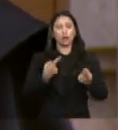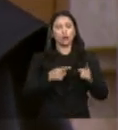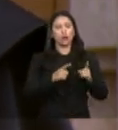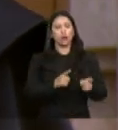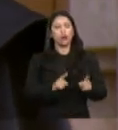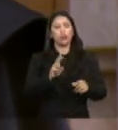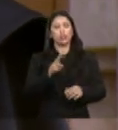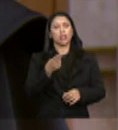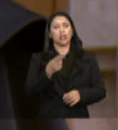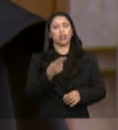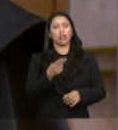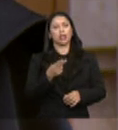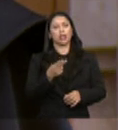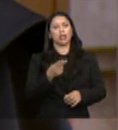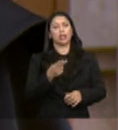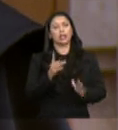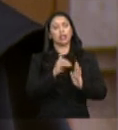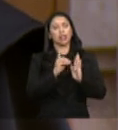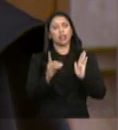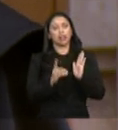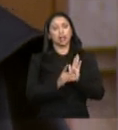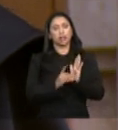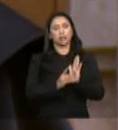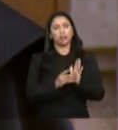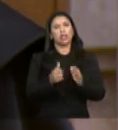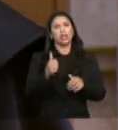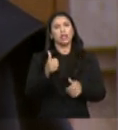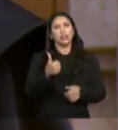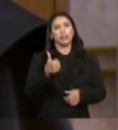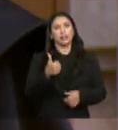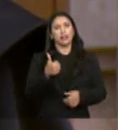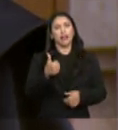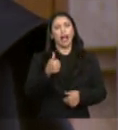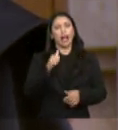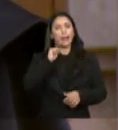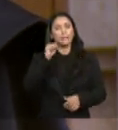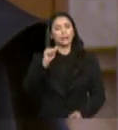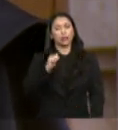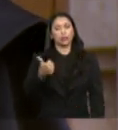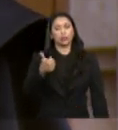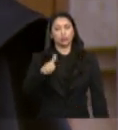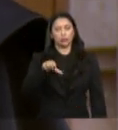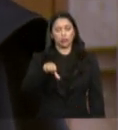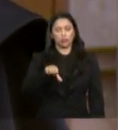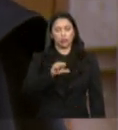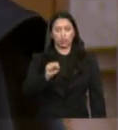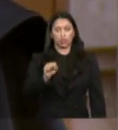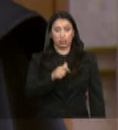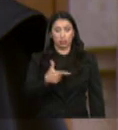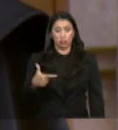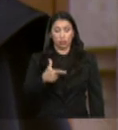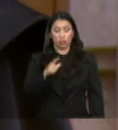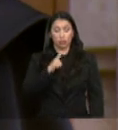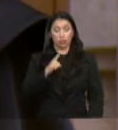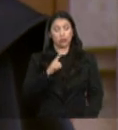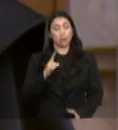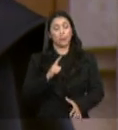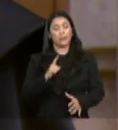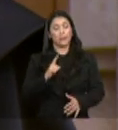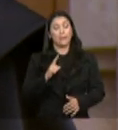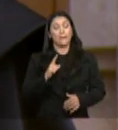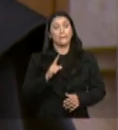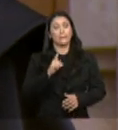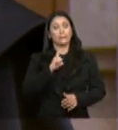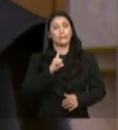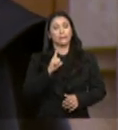Floriano Peixoto 23 de abril de 1892 advertiu o patrono da advocacia brasileira o